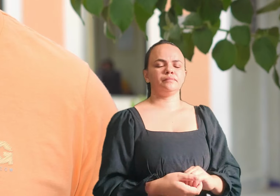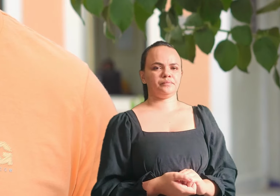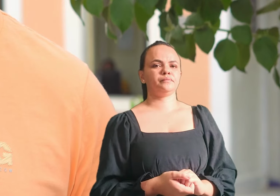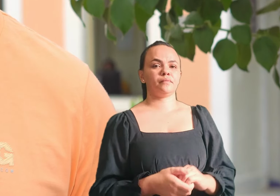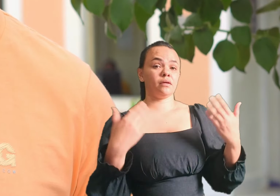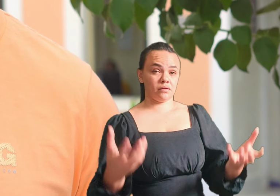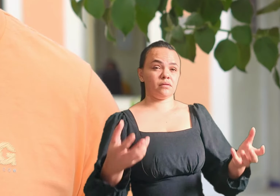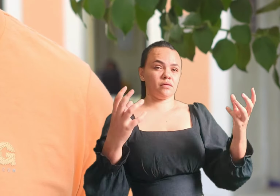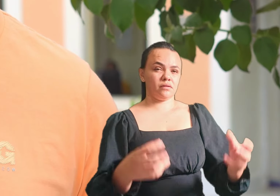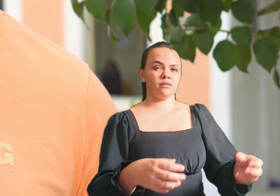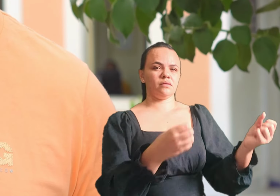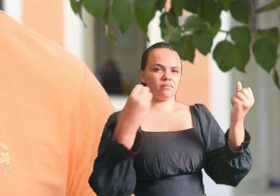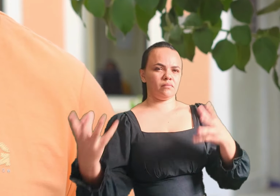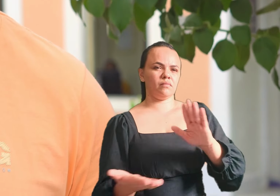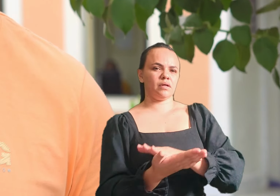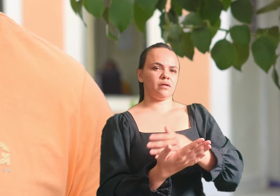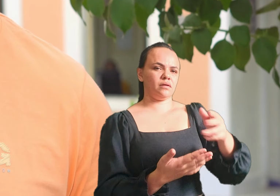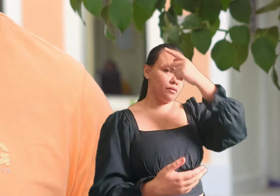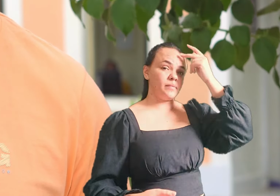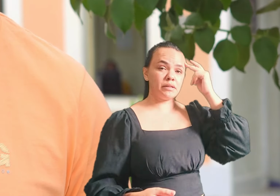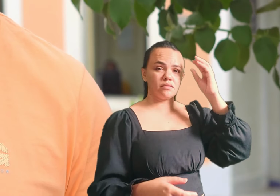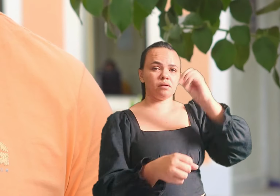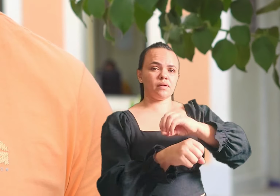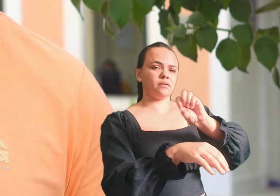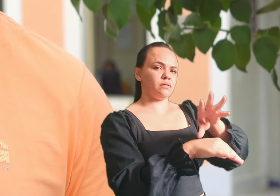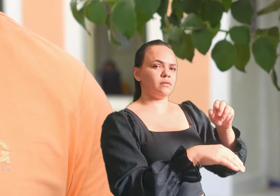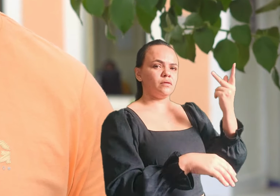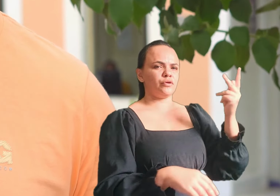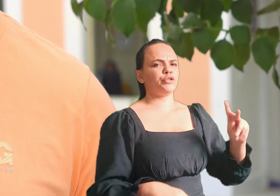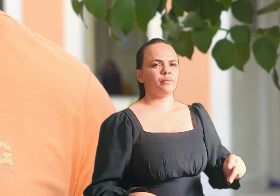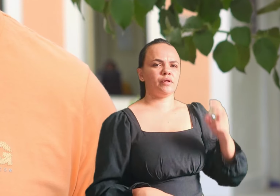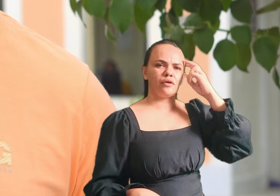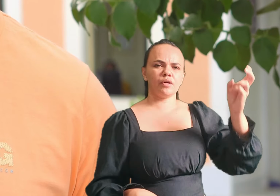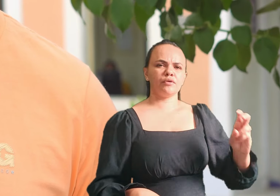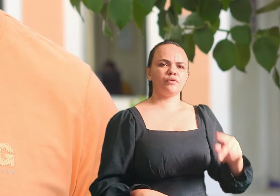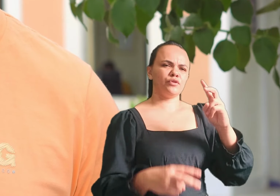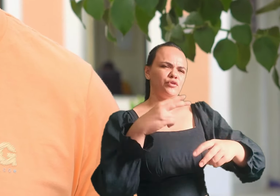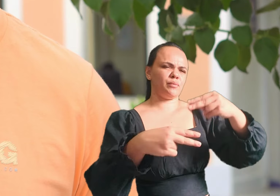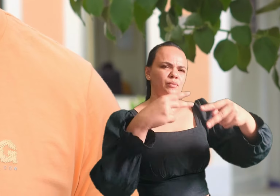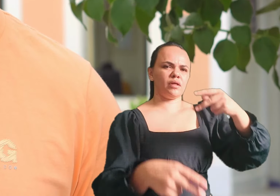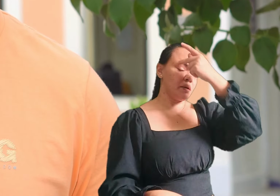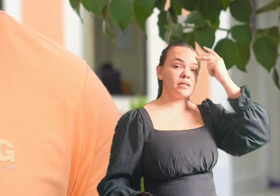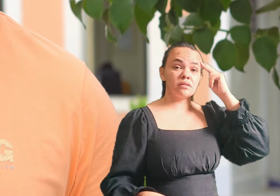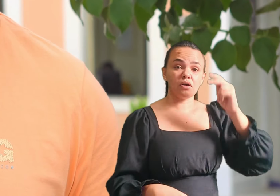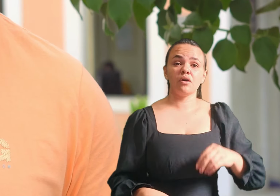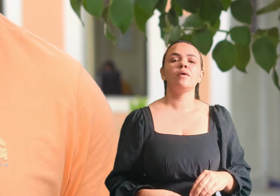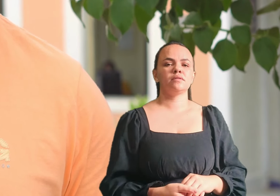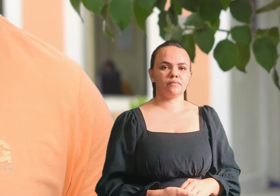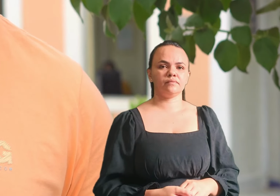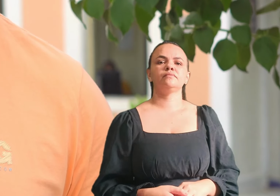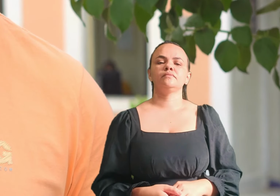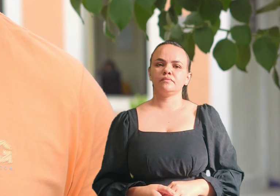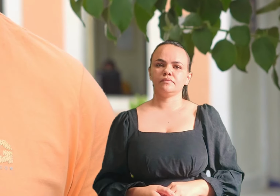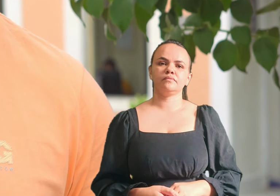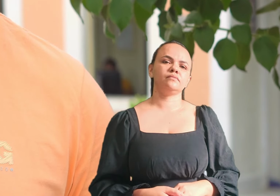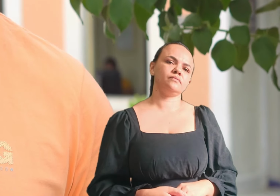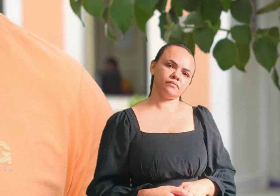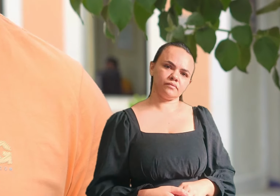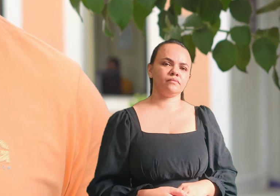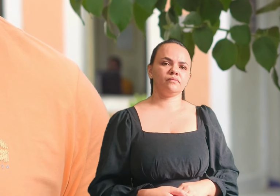que contribuíram com a nossa história na cultura popular pessoas como Miguel Cupira o mestre de cultura